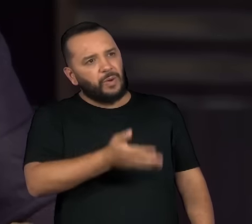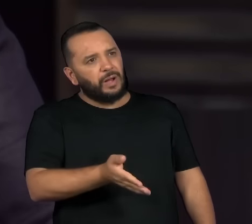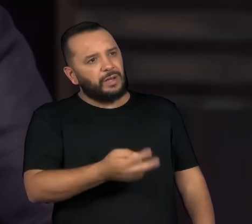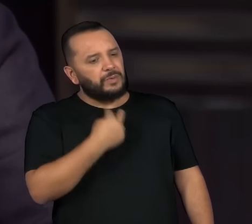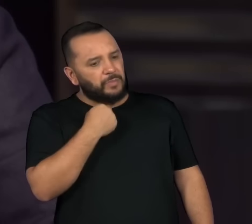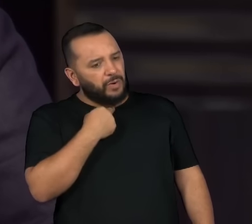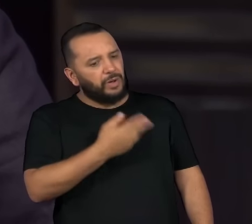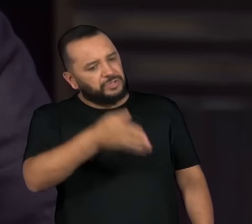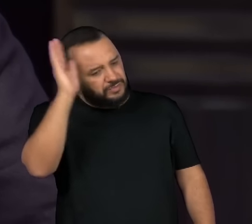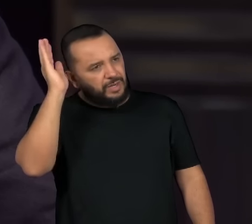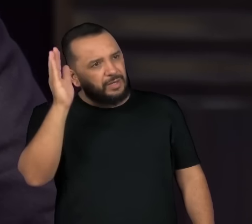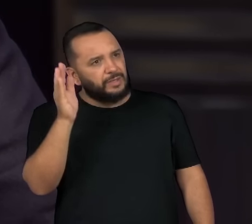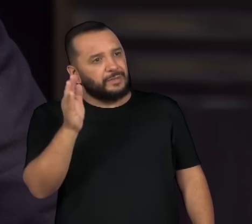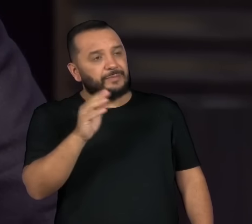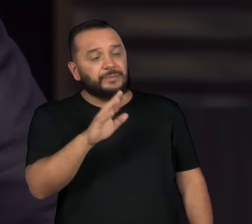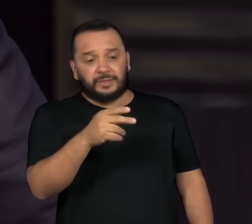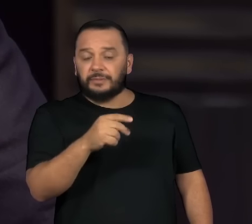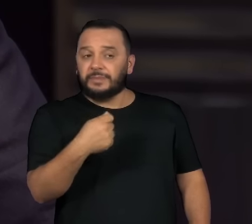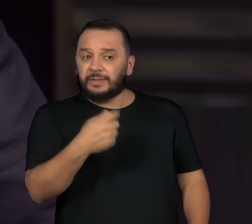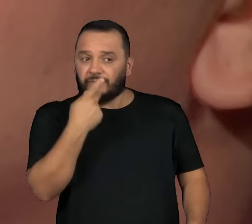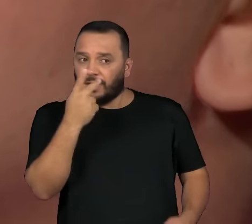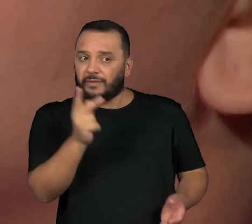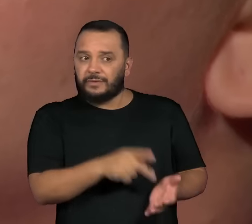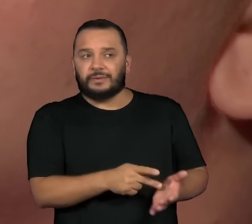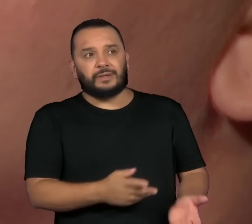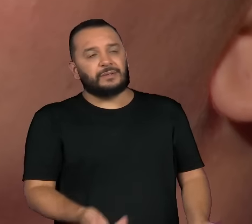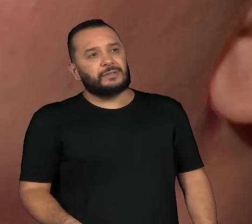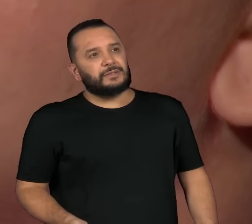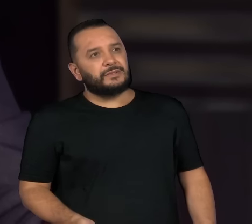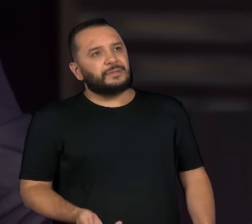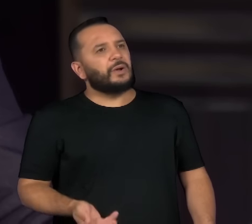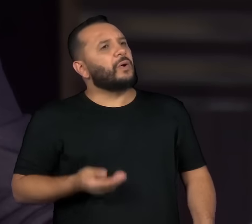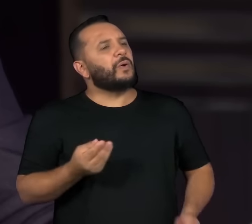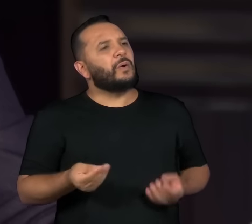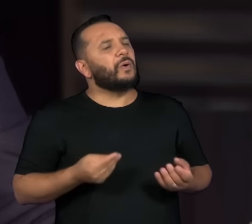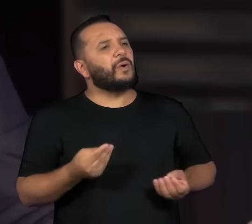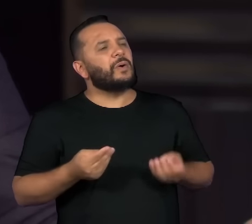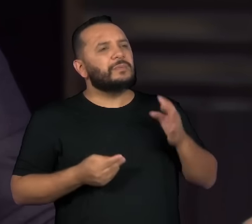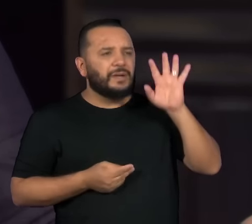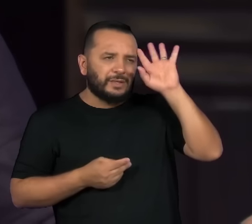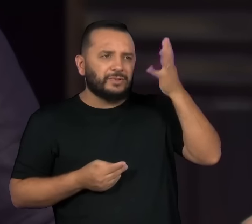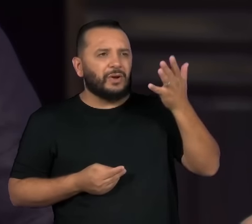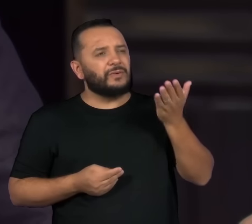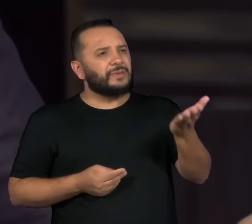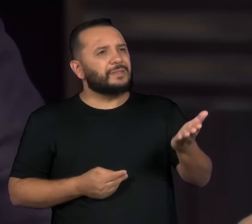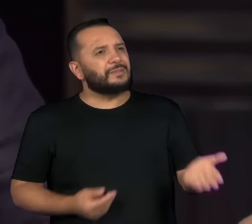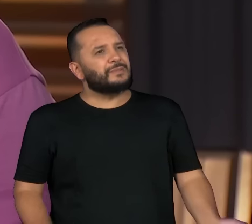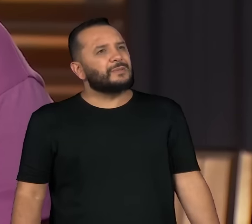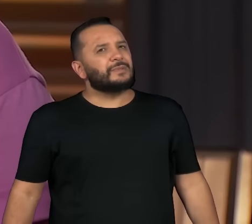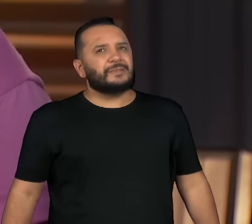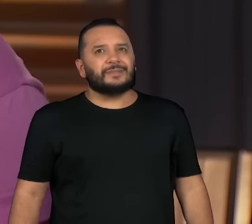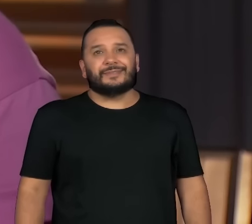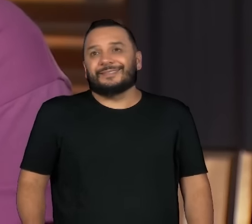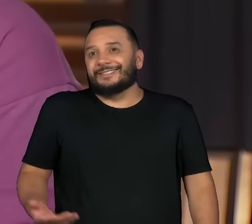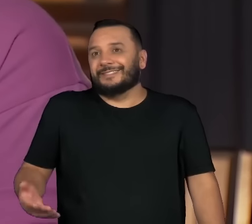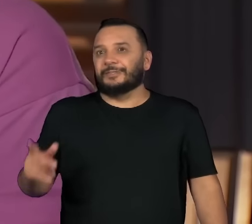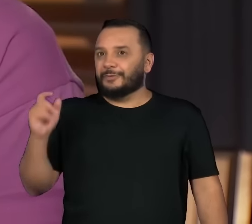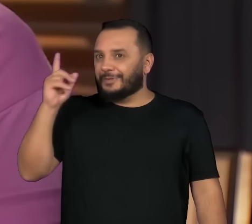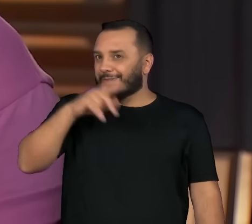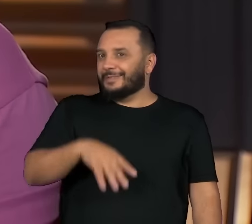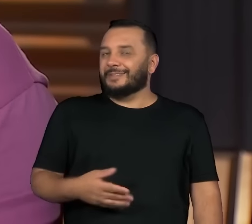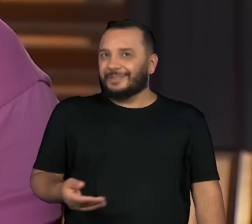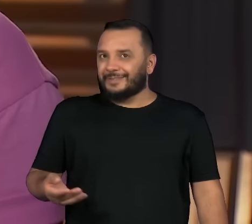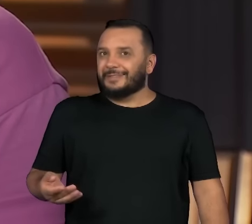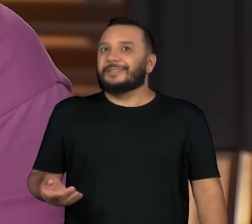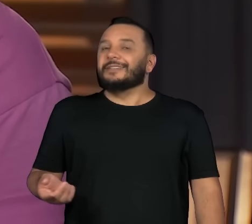pode dizer isso, mas você tem que dizer a verdade. Exato. Cara, como é que resolve essa sinuca de bico? Tem